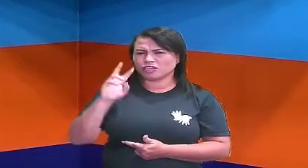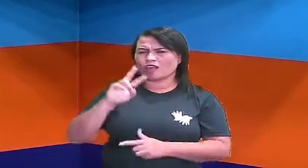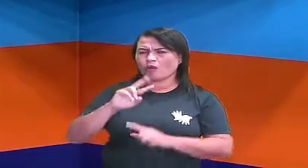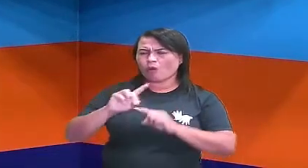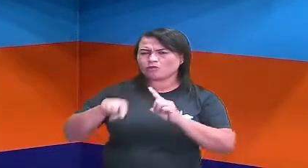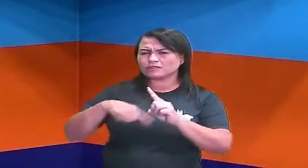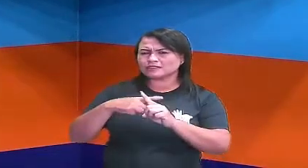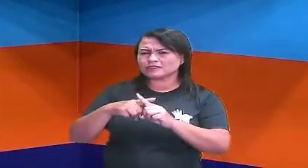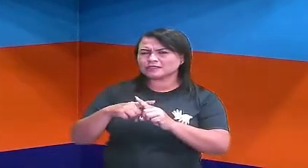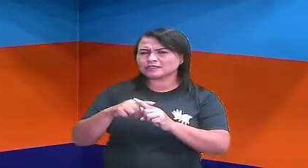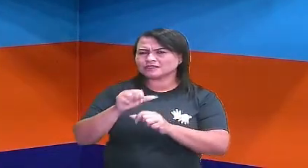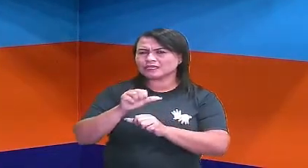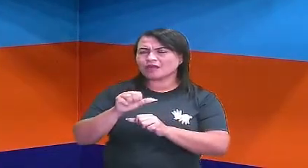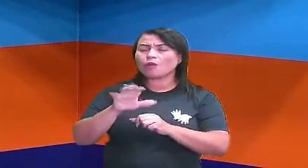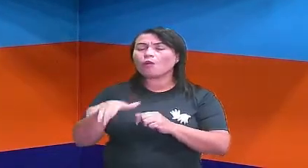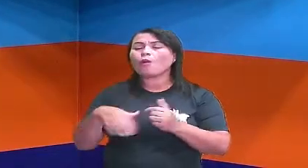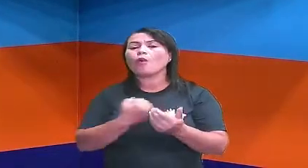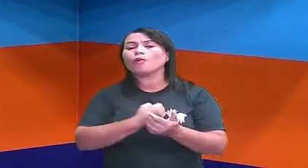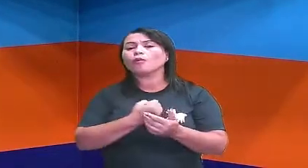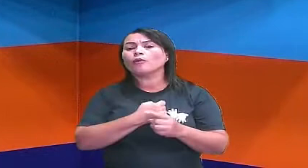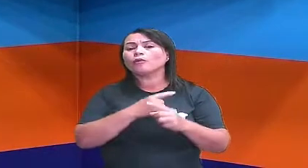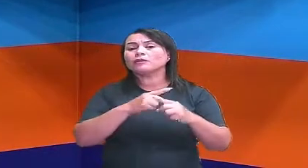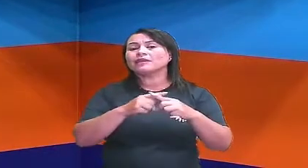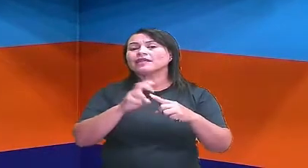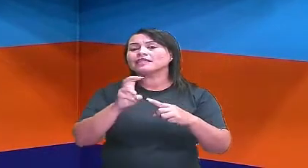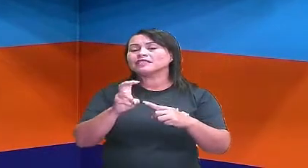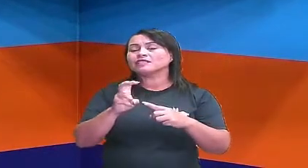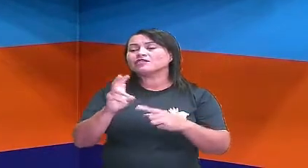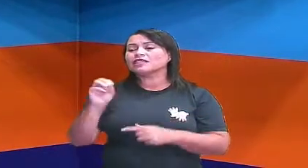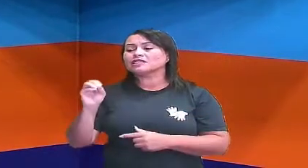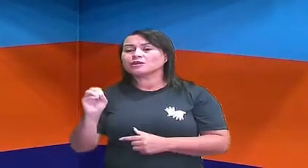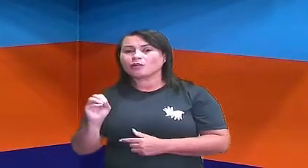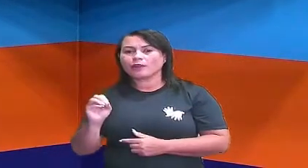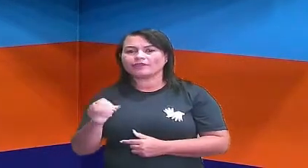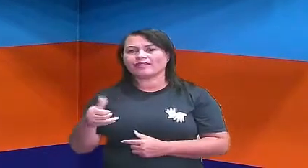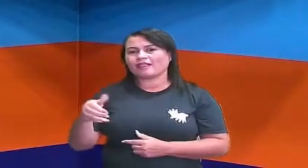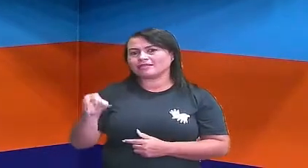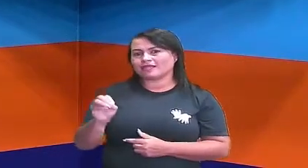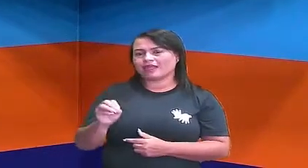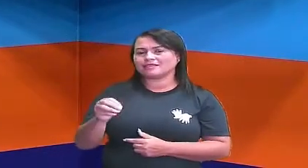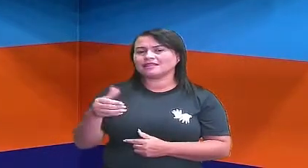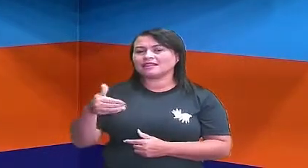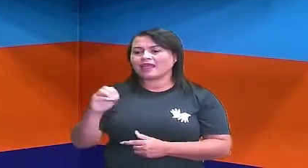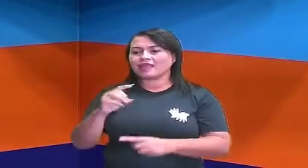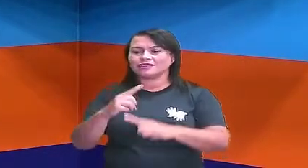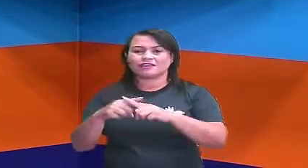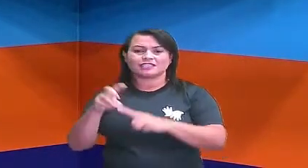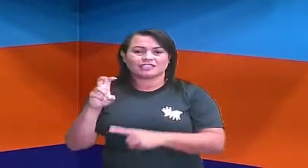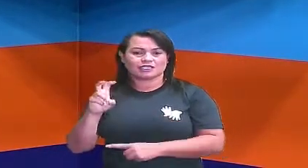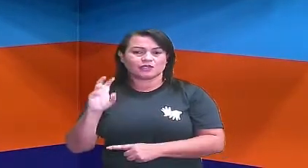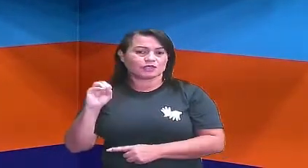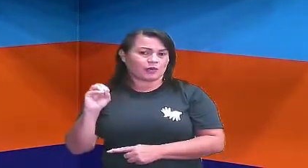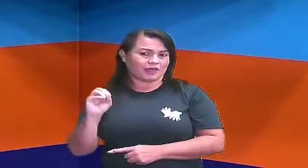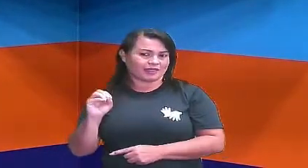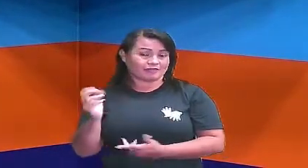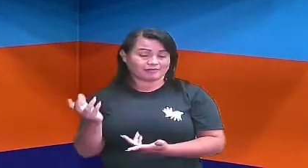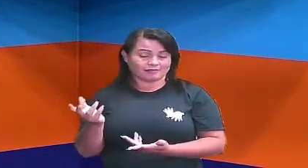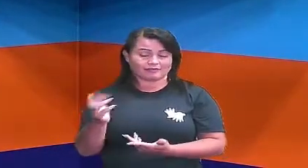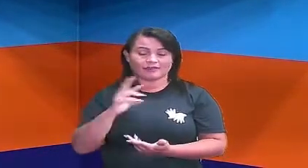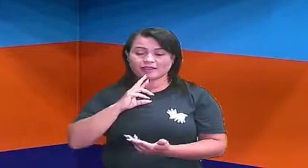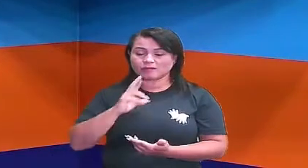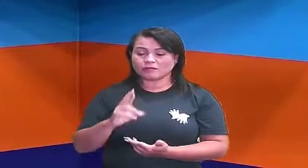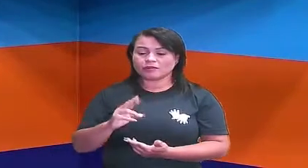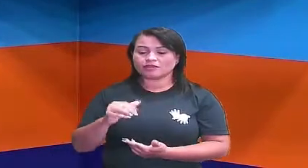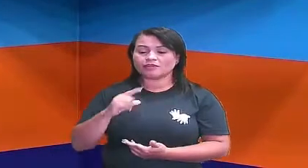multiplicação. Qual é o número que multiplicado a 5 vai dar 50? 10. 10 vezes 5, 50. Então, eu sei que eu